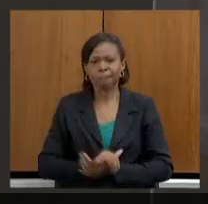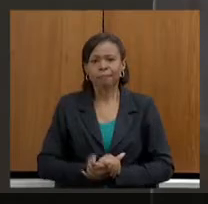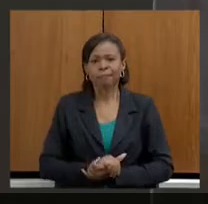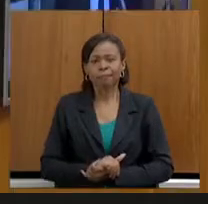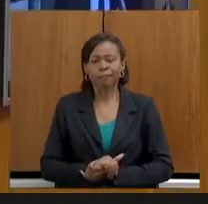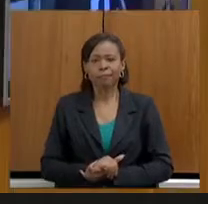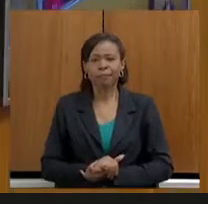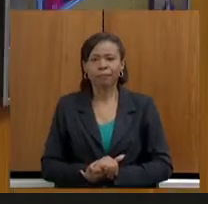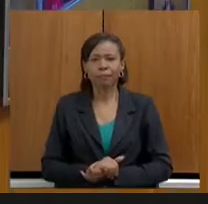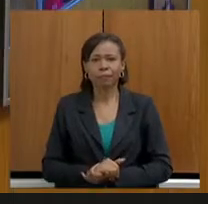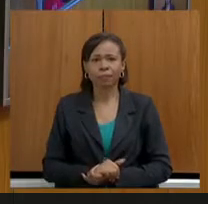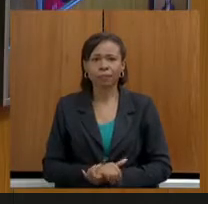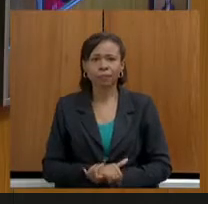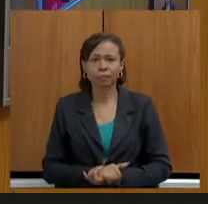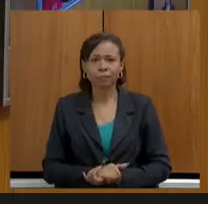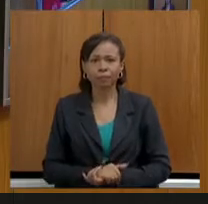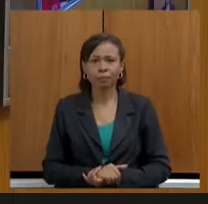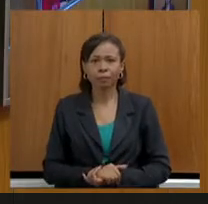é